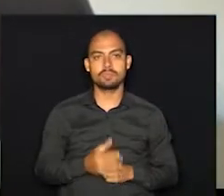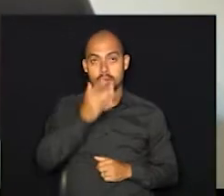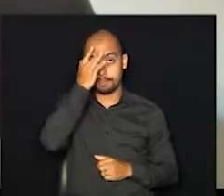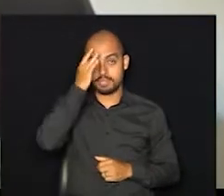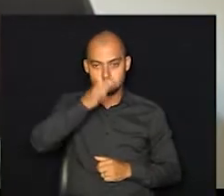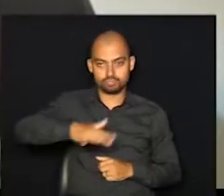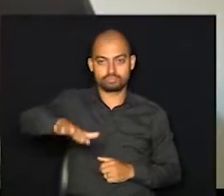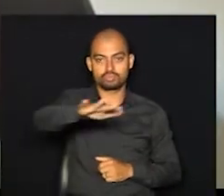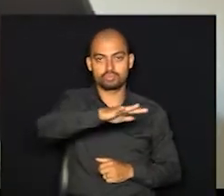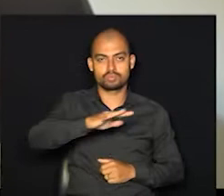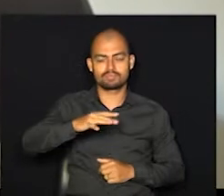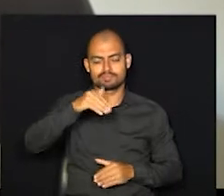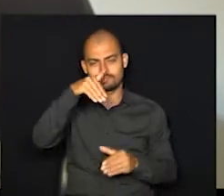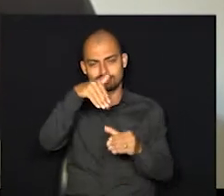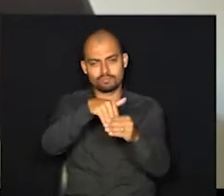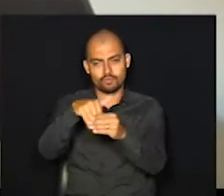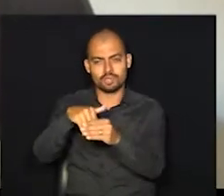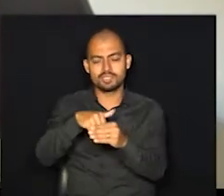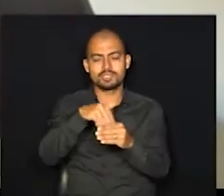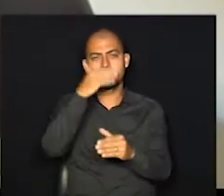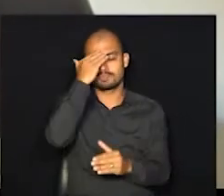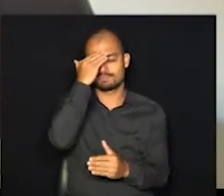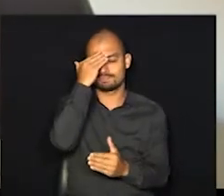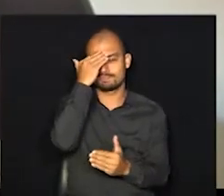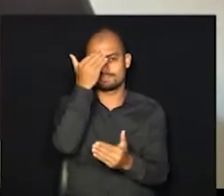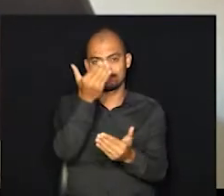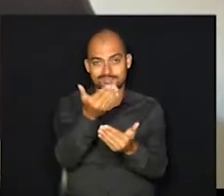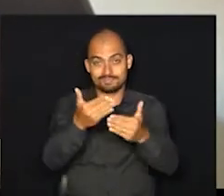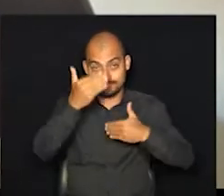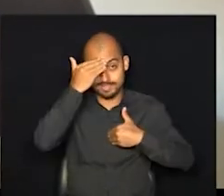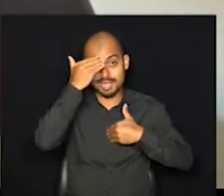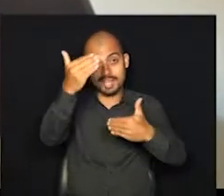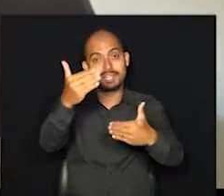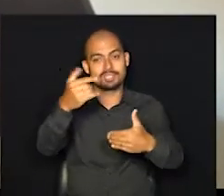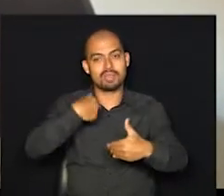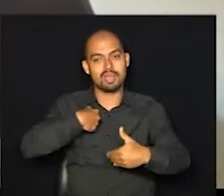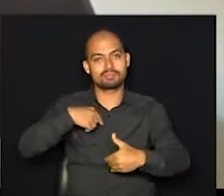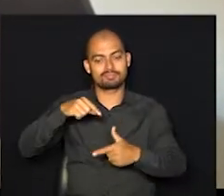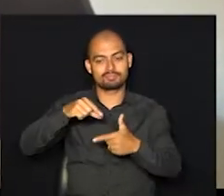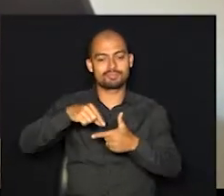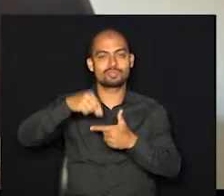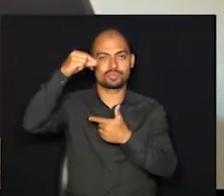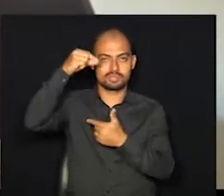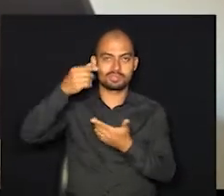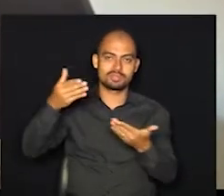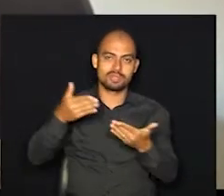todo mundo que depositou seu voto de confiança na minha candidatura e possibilitou que